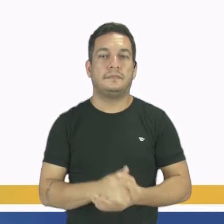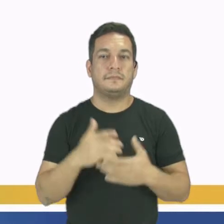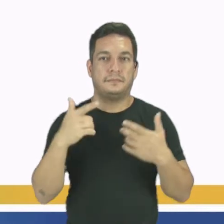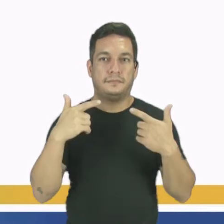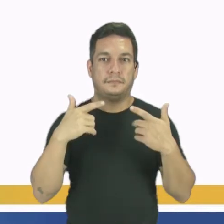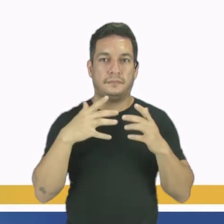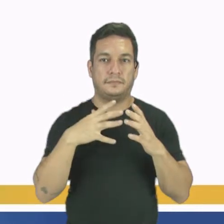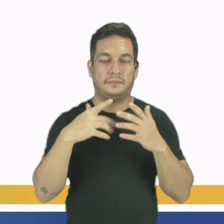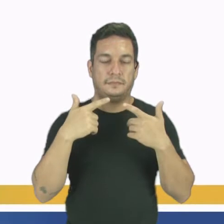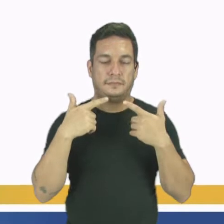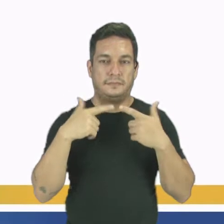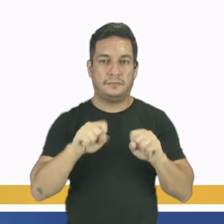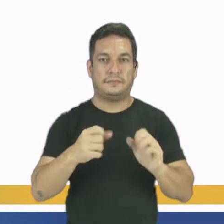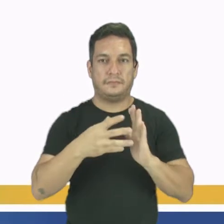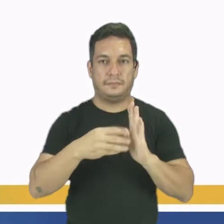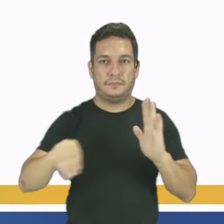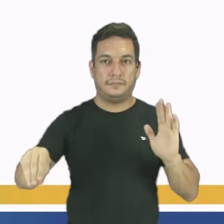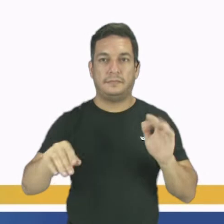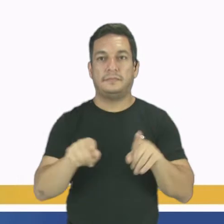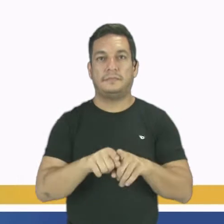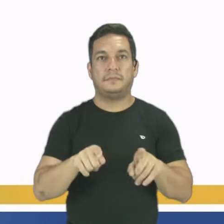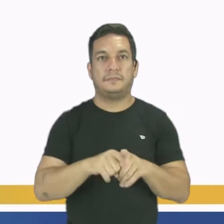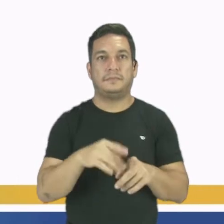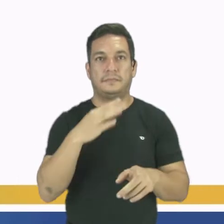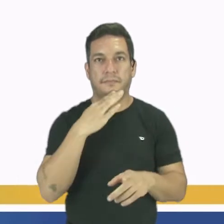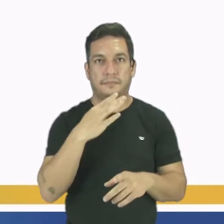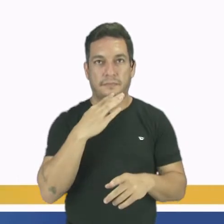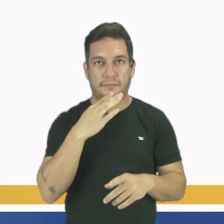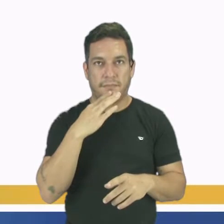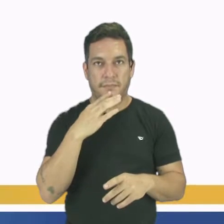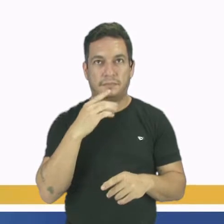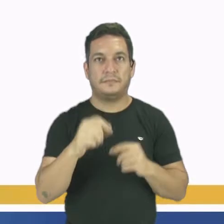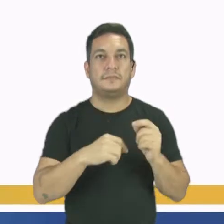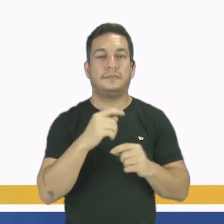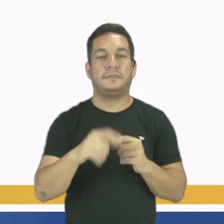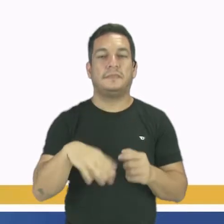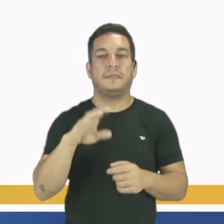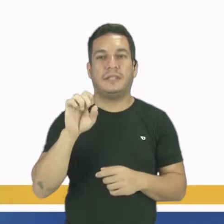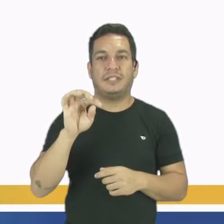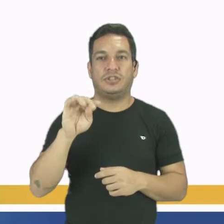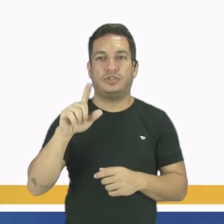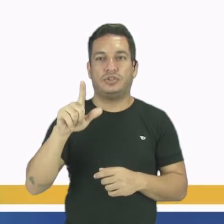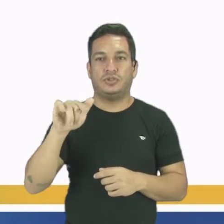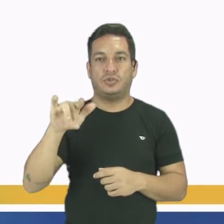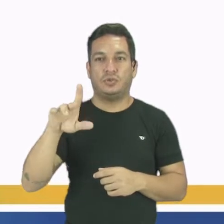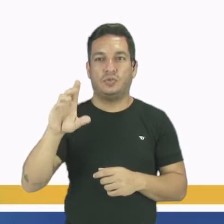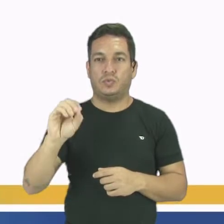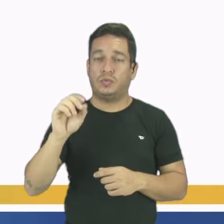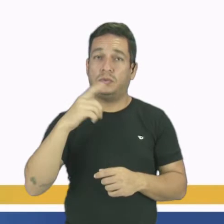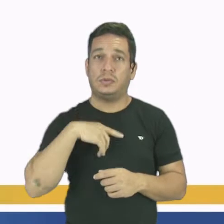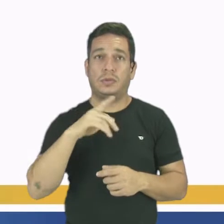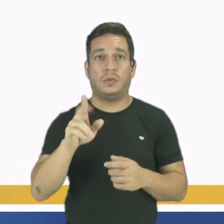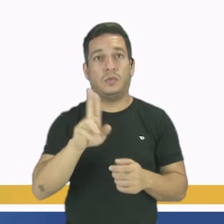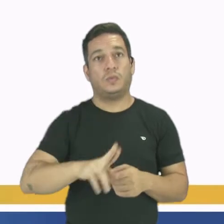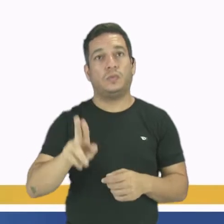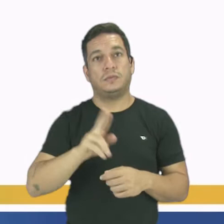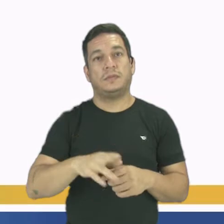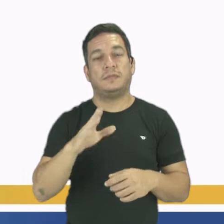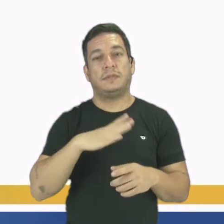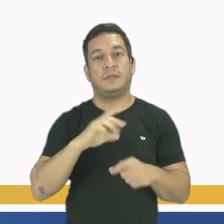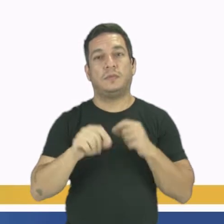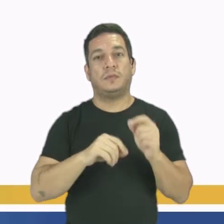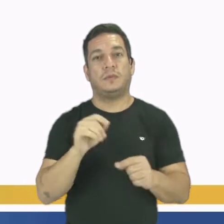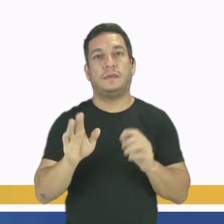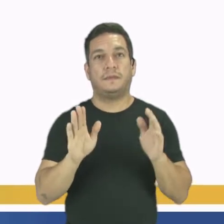Figuras de linguagem, também conhecidas como figuras de estilo, são recursos estilísticos usados para dar maior